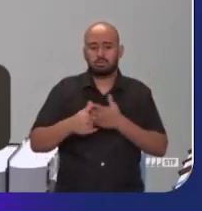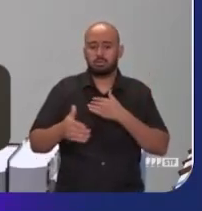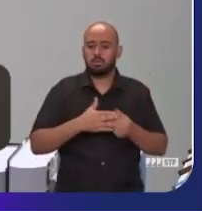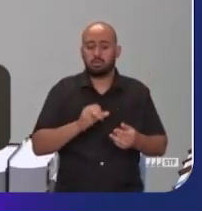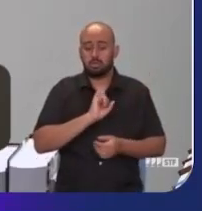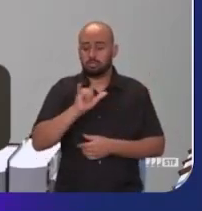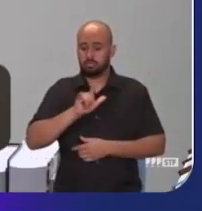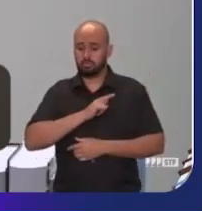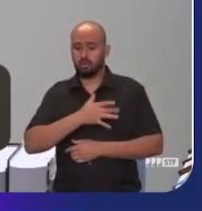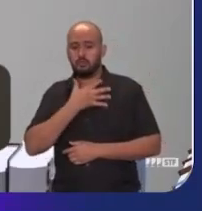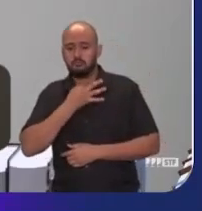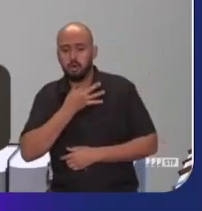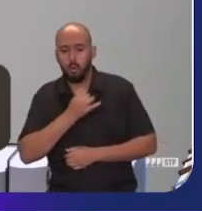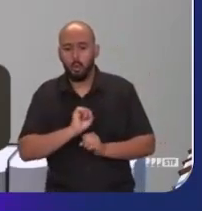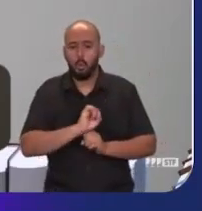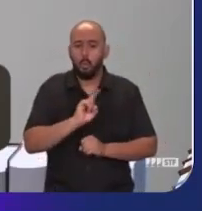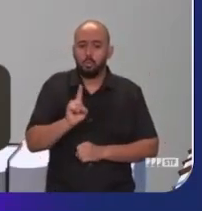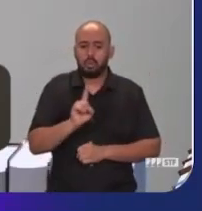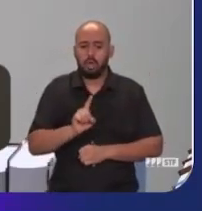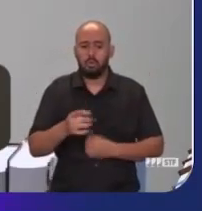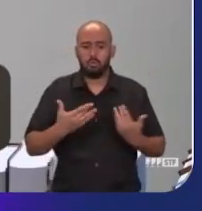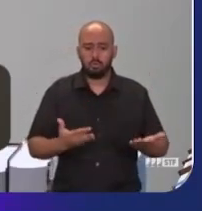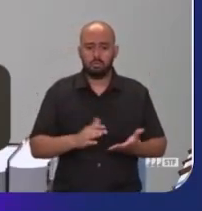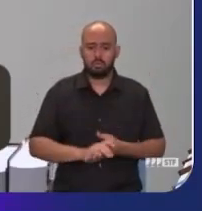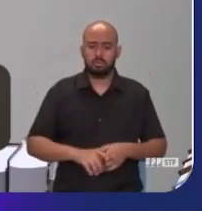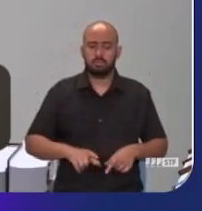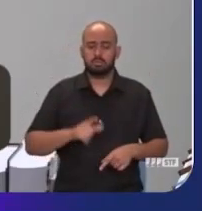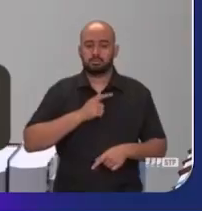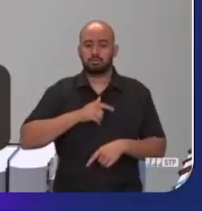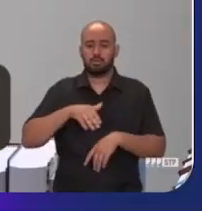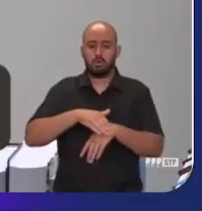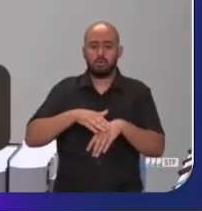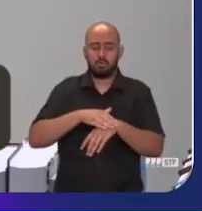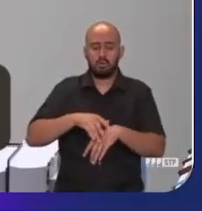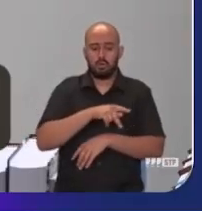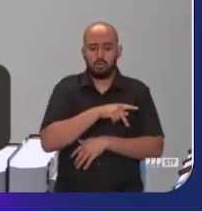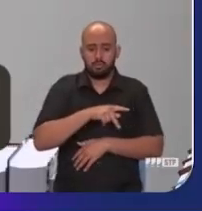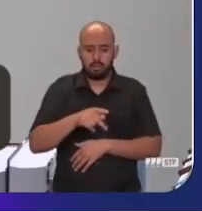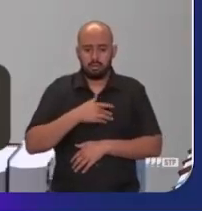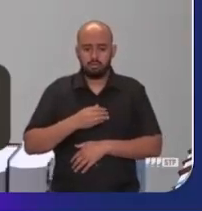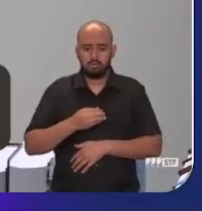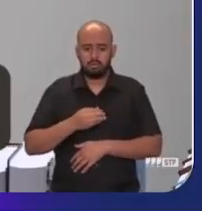de fraude. Daí dizer, evocando o presidente da época, eu sei que